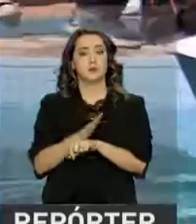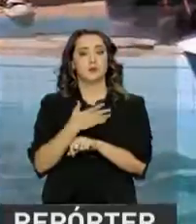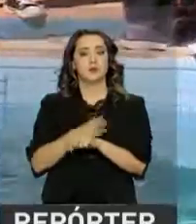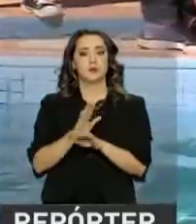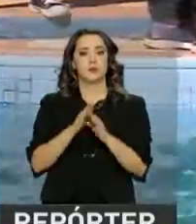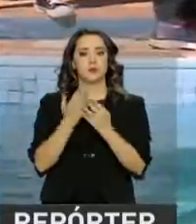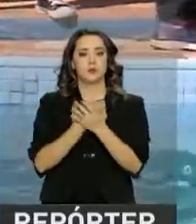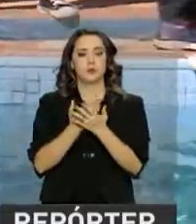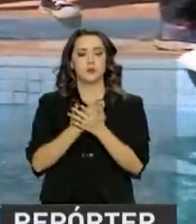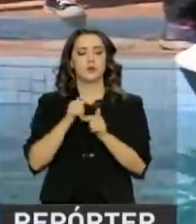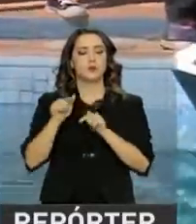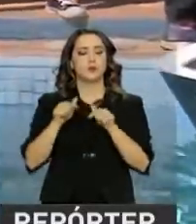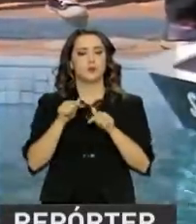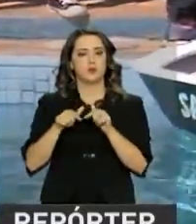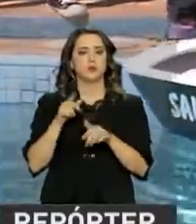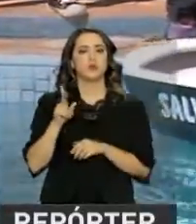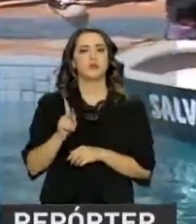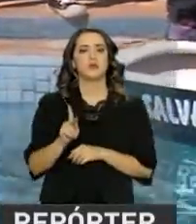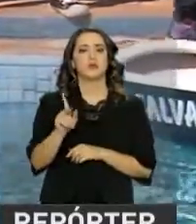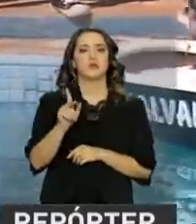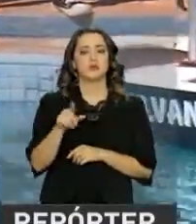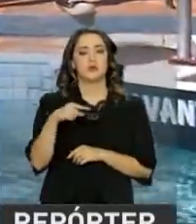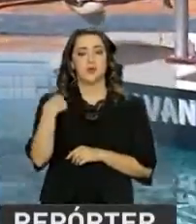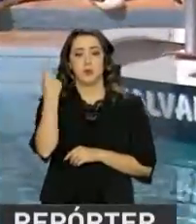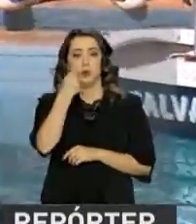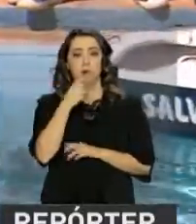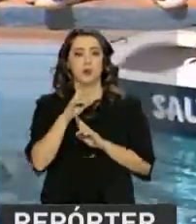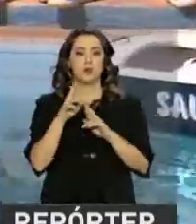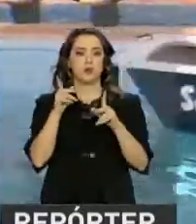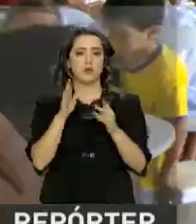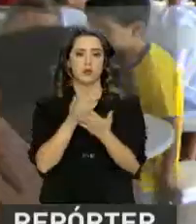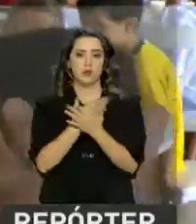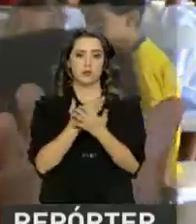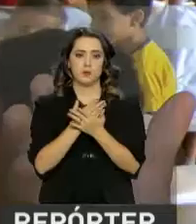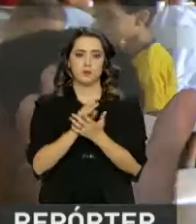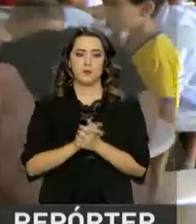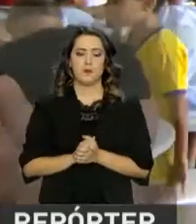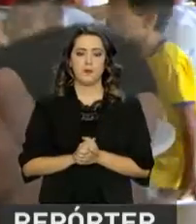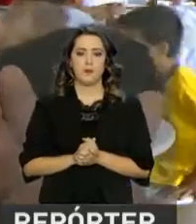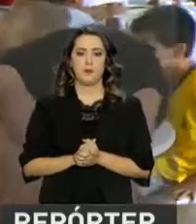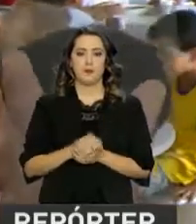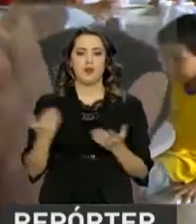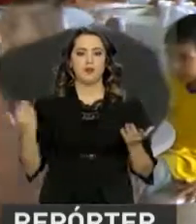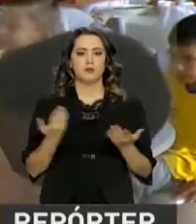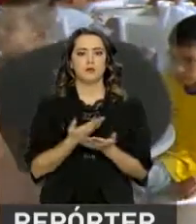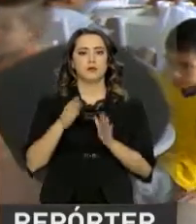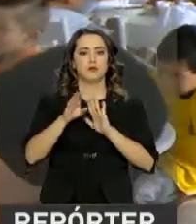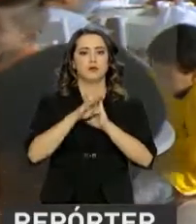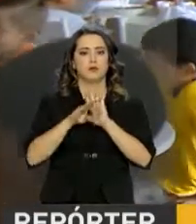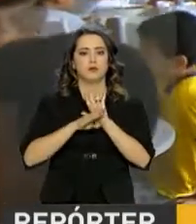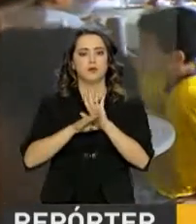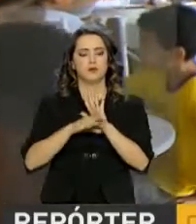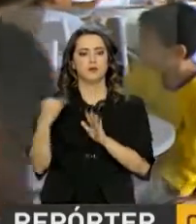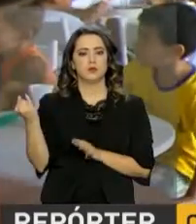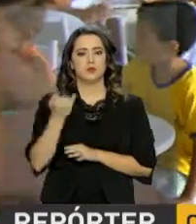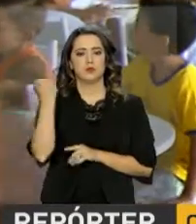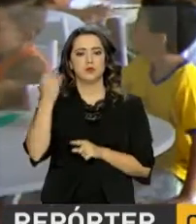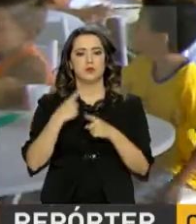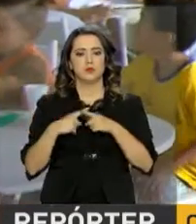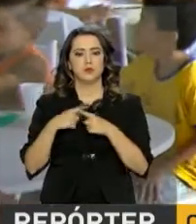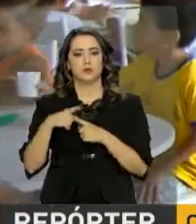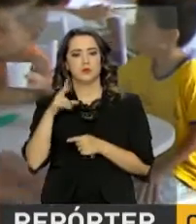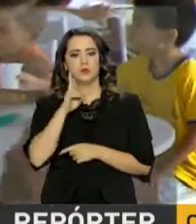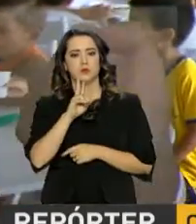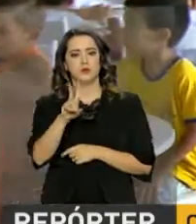escolar. As atividades são sempre no horário contrário das aulas. É um programa hoje muito importante, tendo visto o